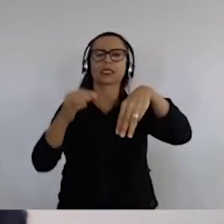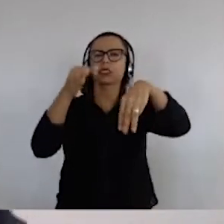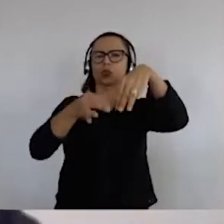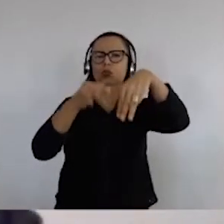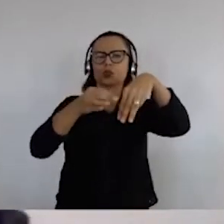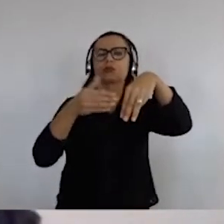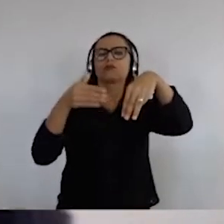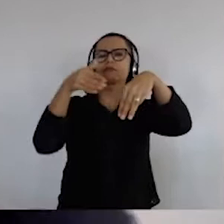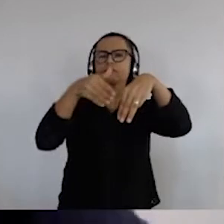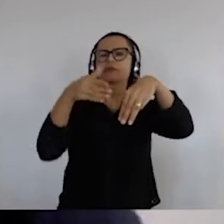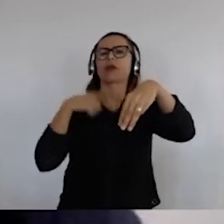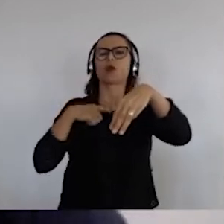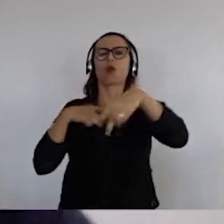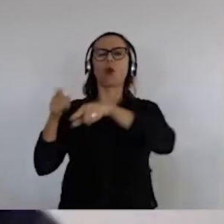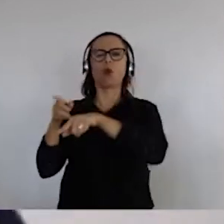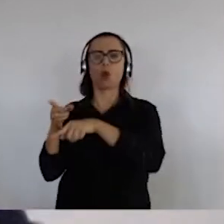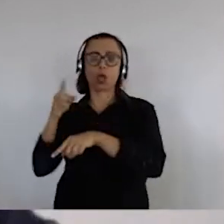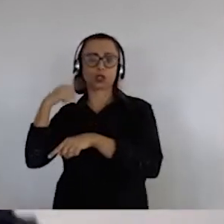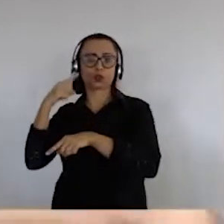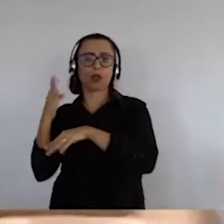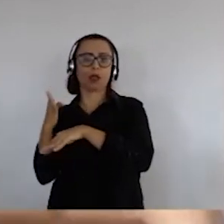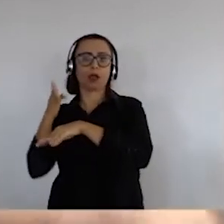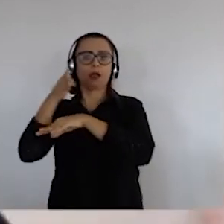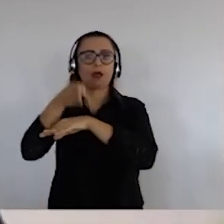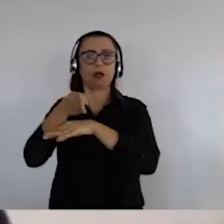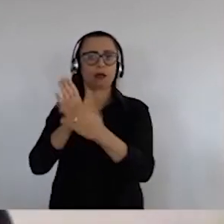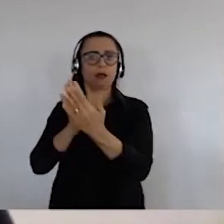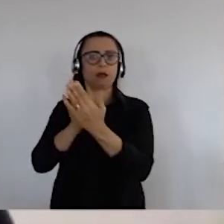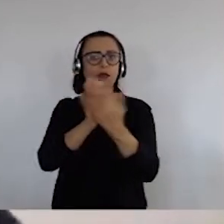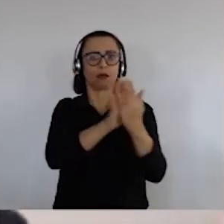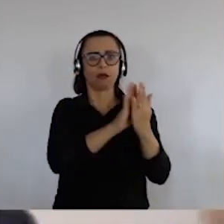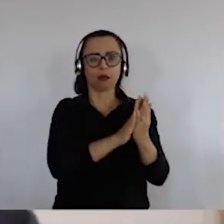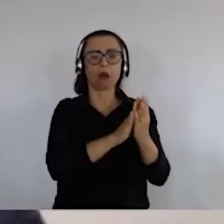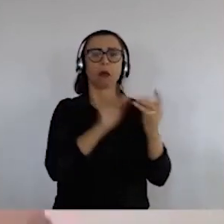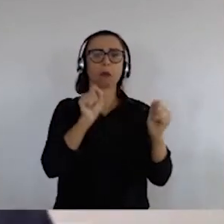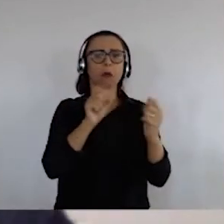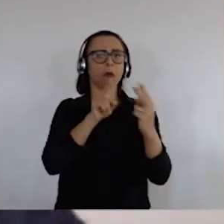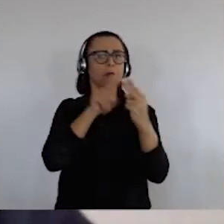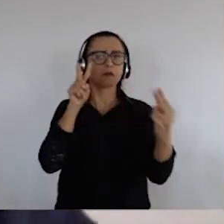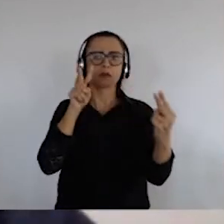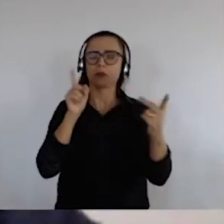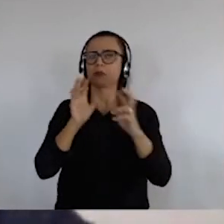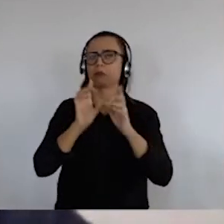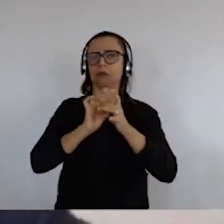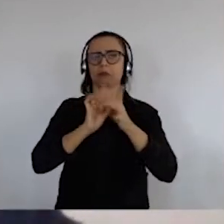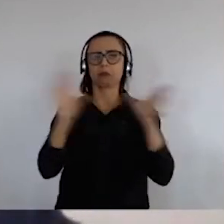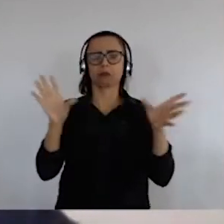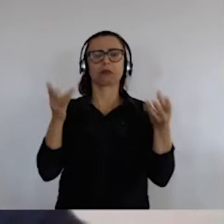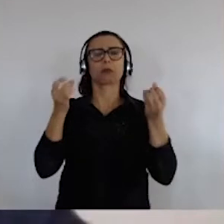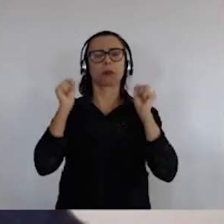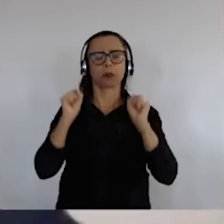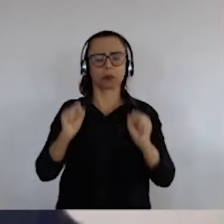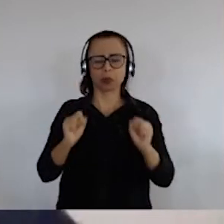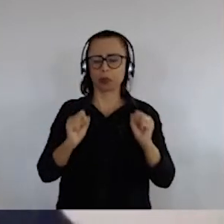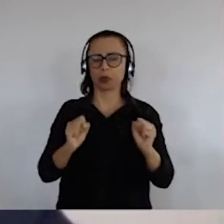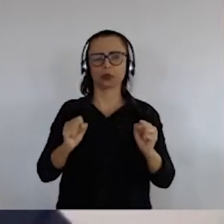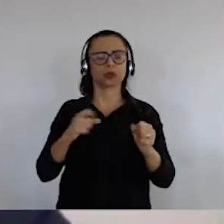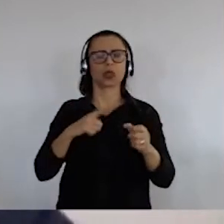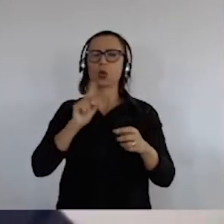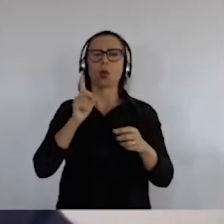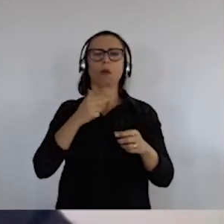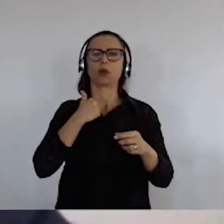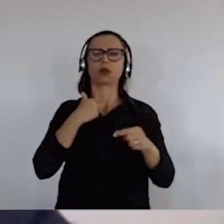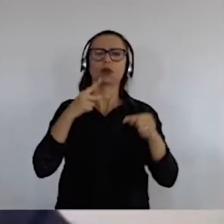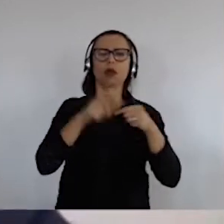prescreve as nossas prerrogativas, deve fazê-lo de forma livre e, portanto, este atendimento há de ser